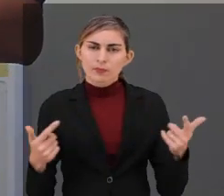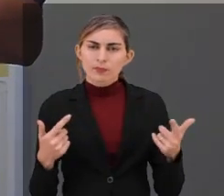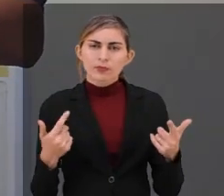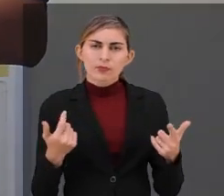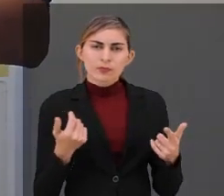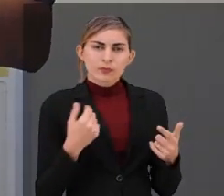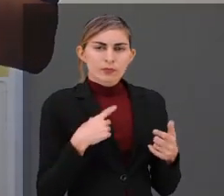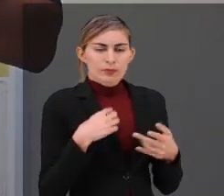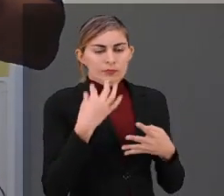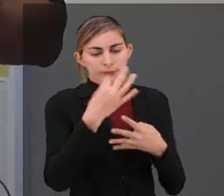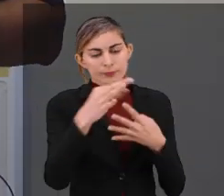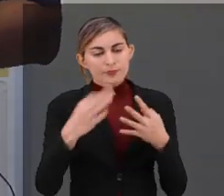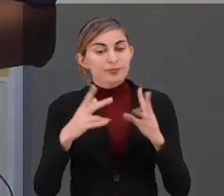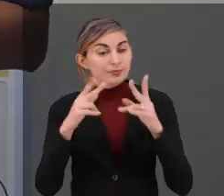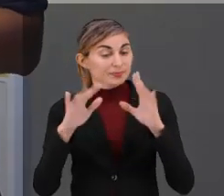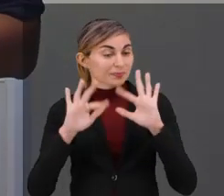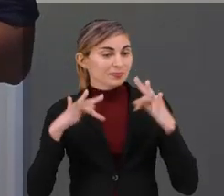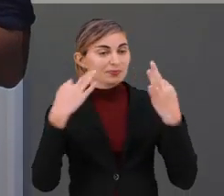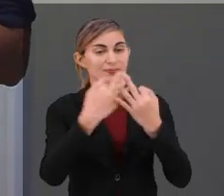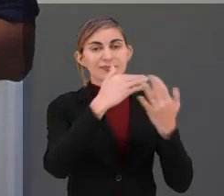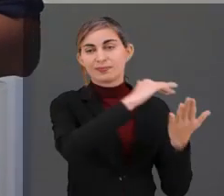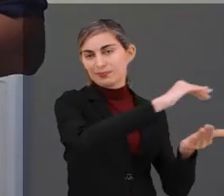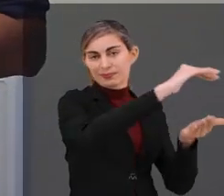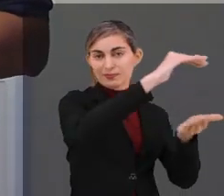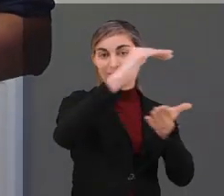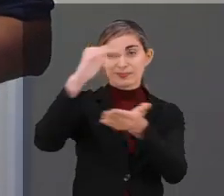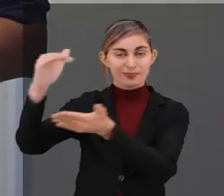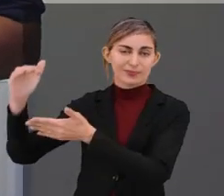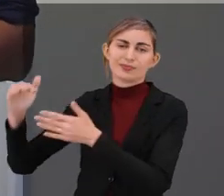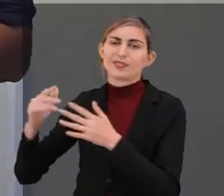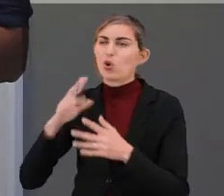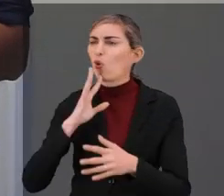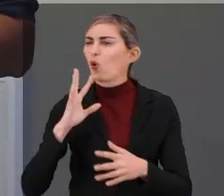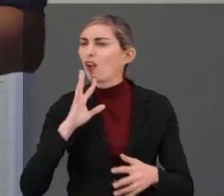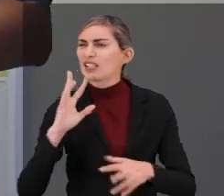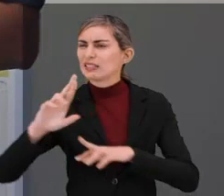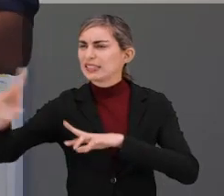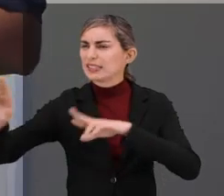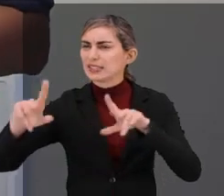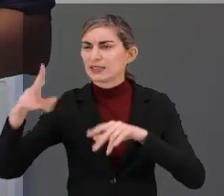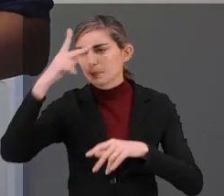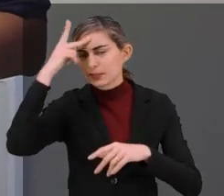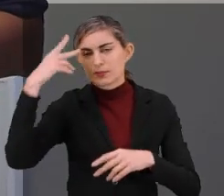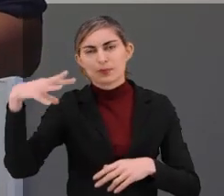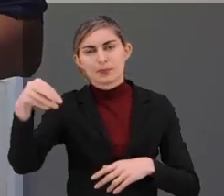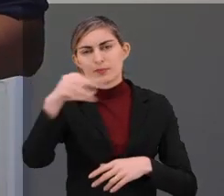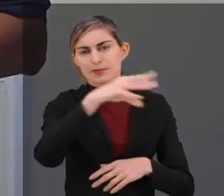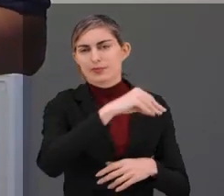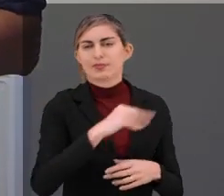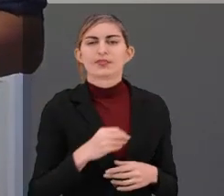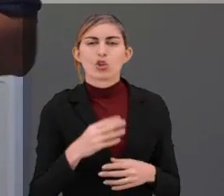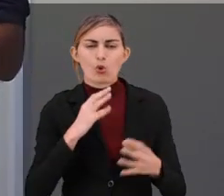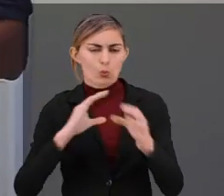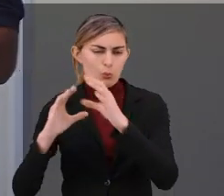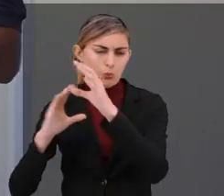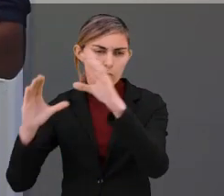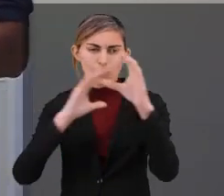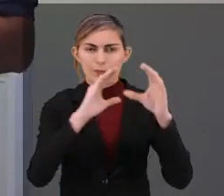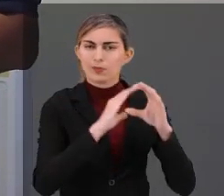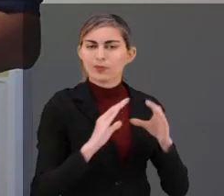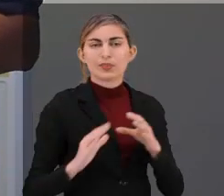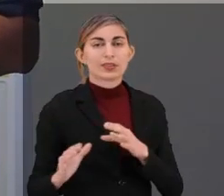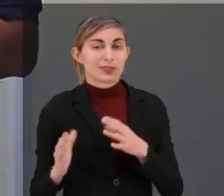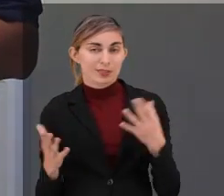tornando uma família de entregas, né? Você conhece muita gente, você se comunica com